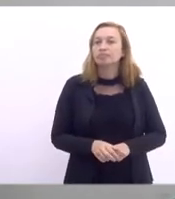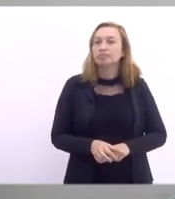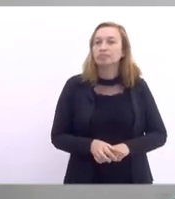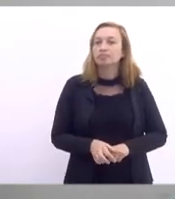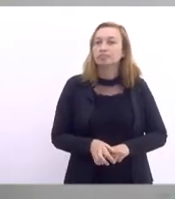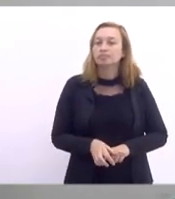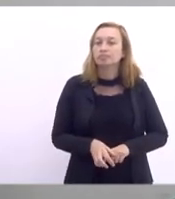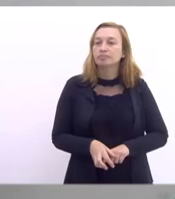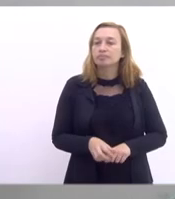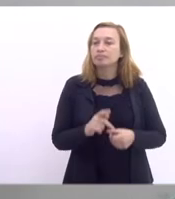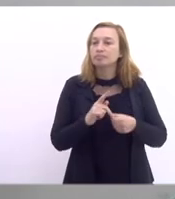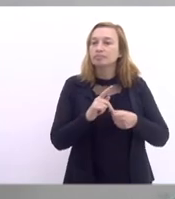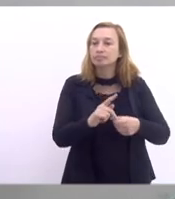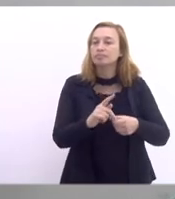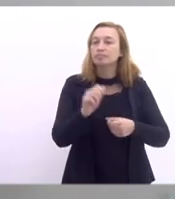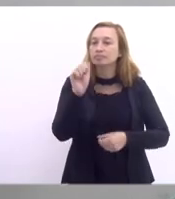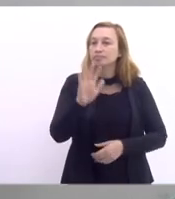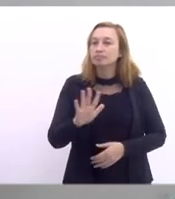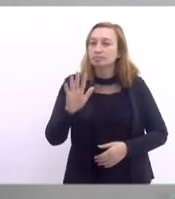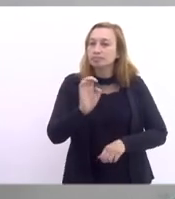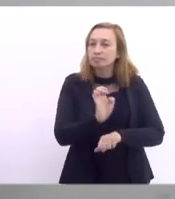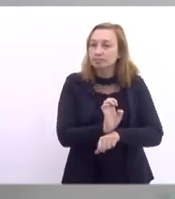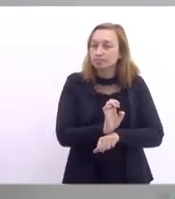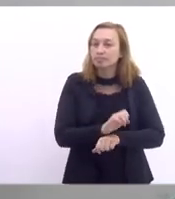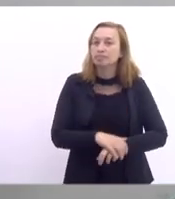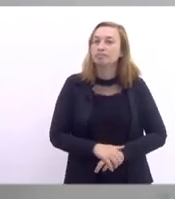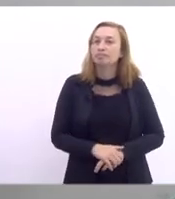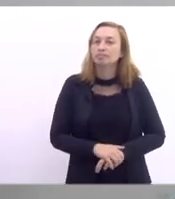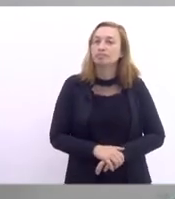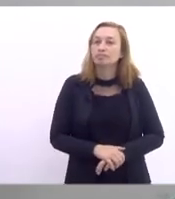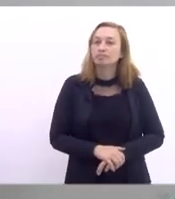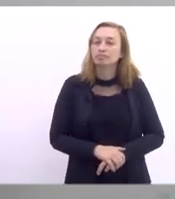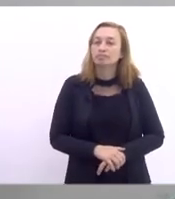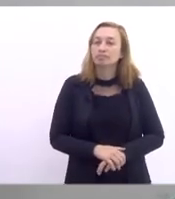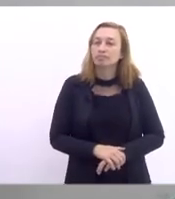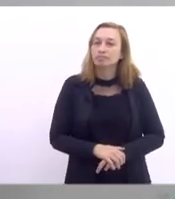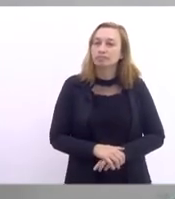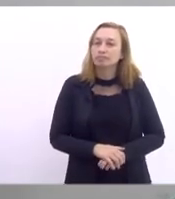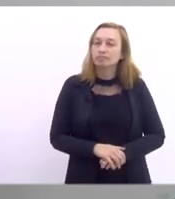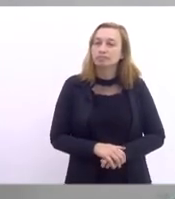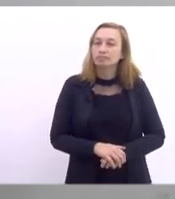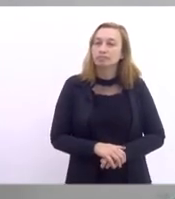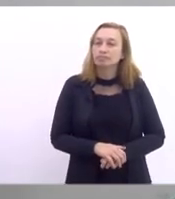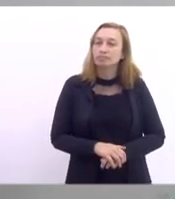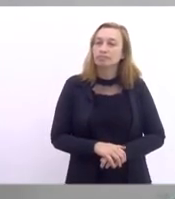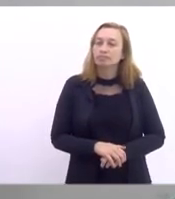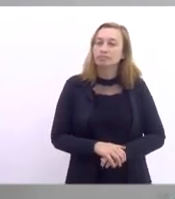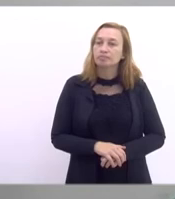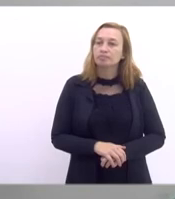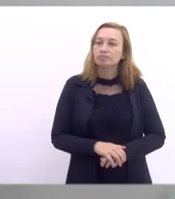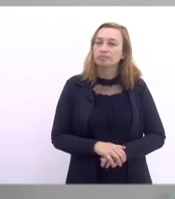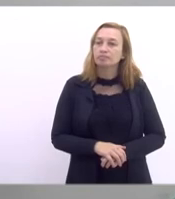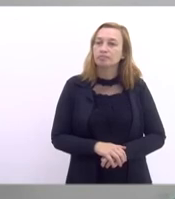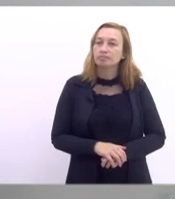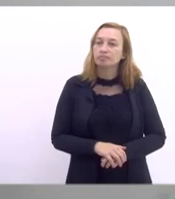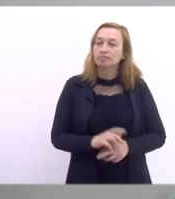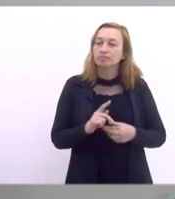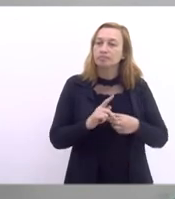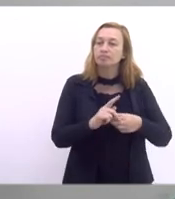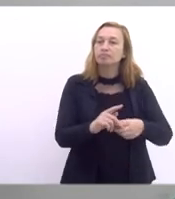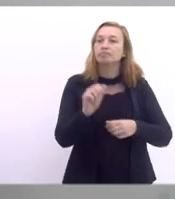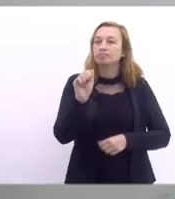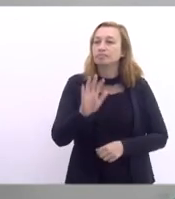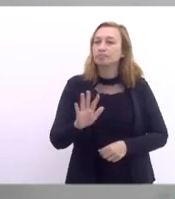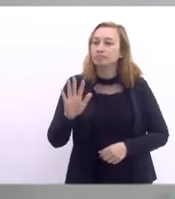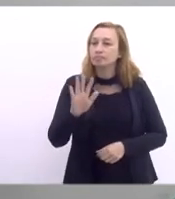e A Procuradoria Geral do Estado e a procuradoria